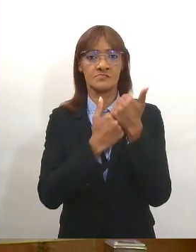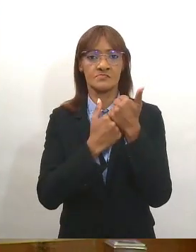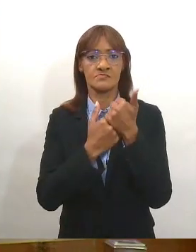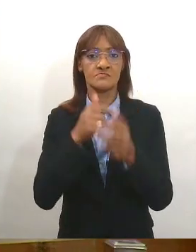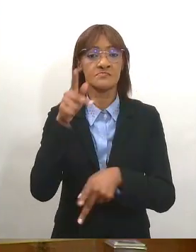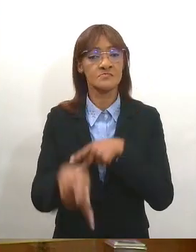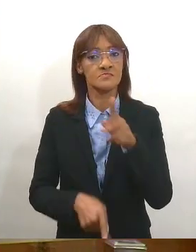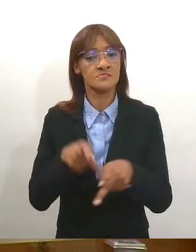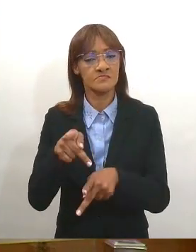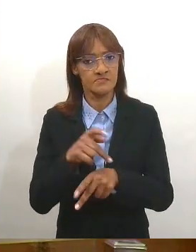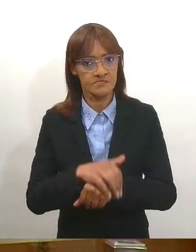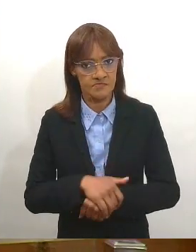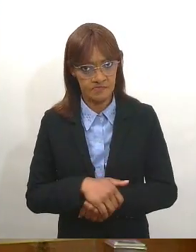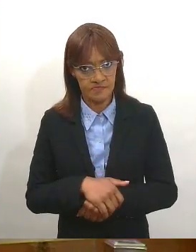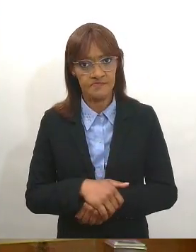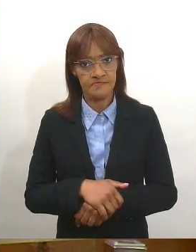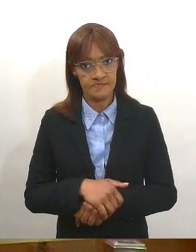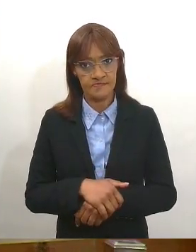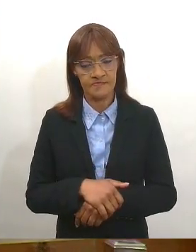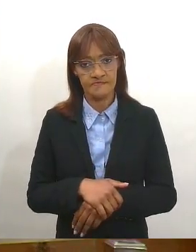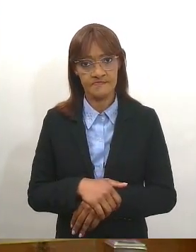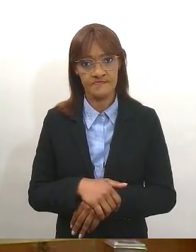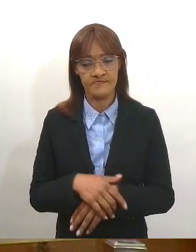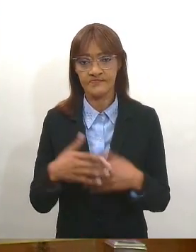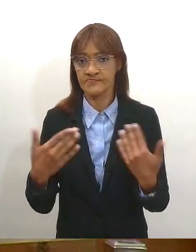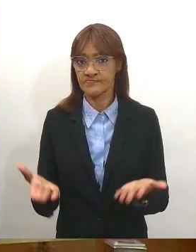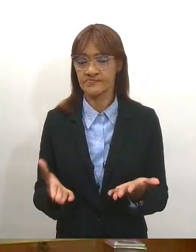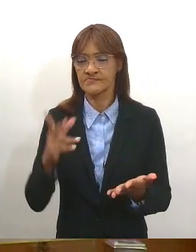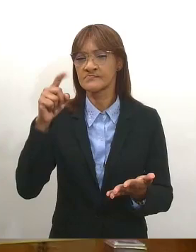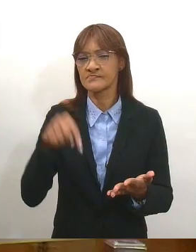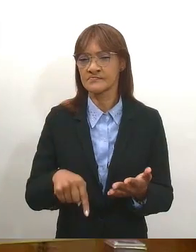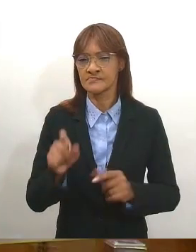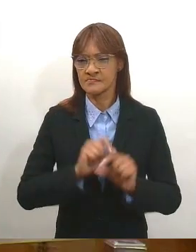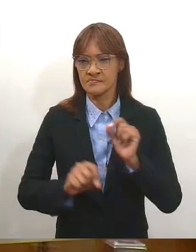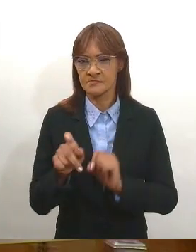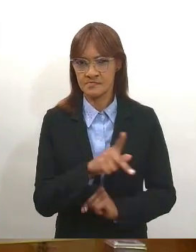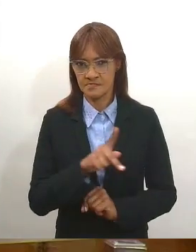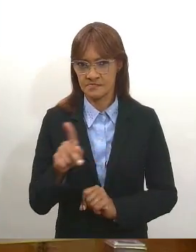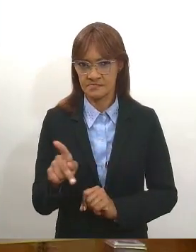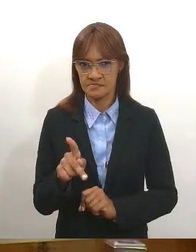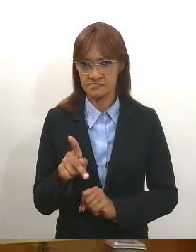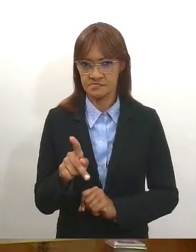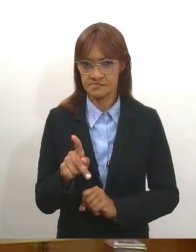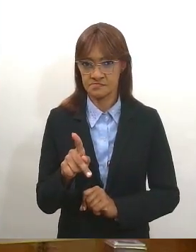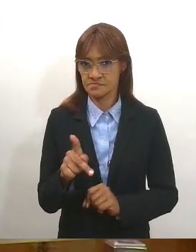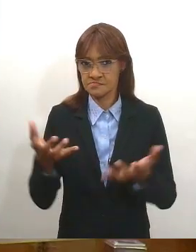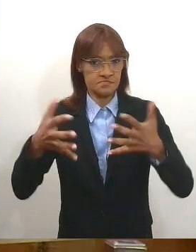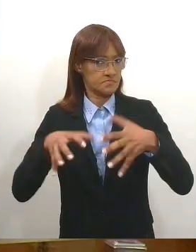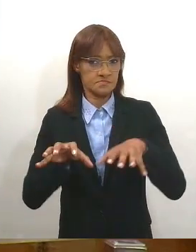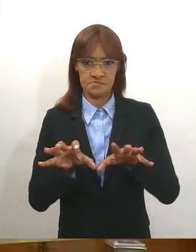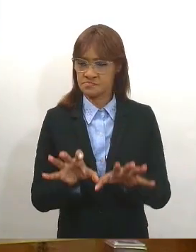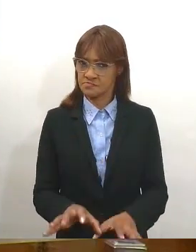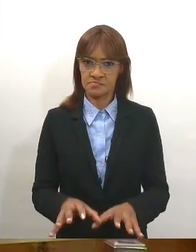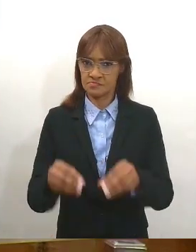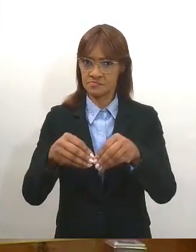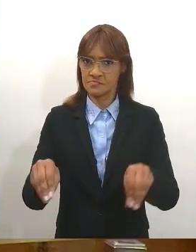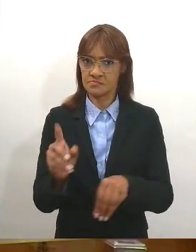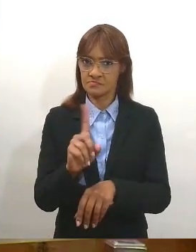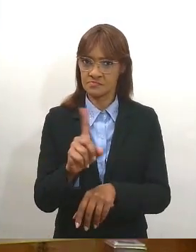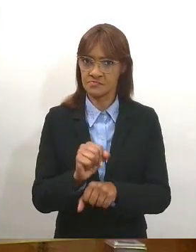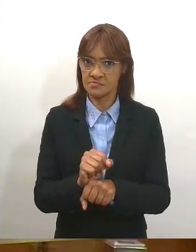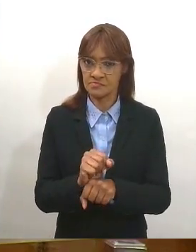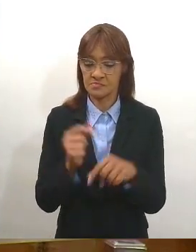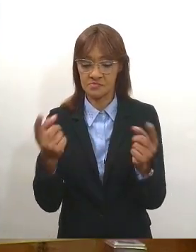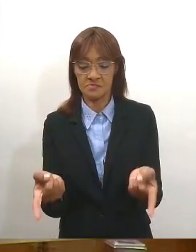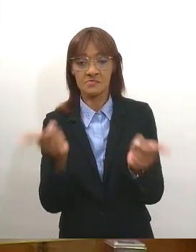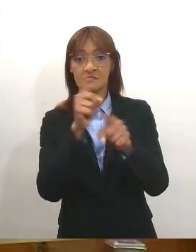E aqui, senhor presidente, não estamos para prejudicar categoria nenhuma, muito pelo contrário, mas